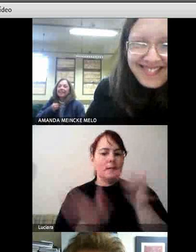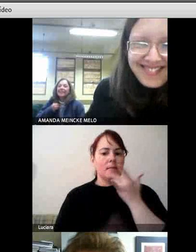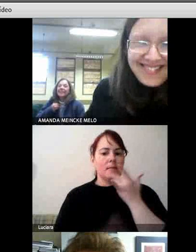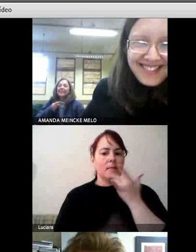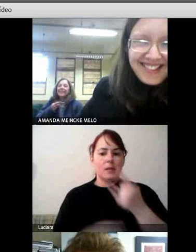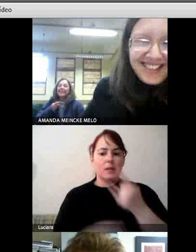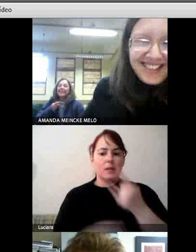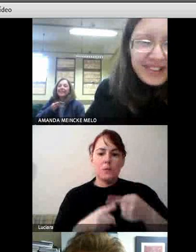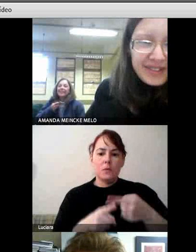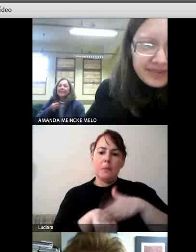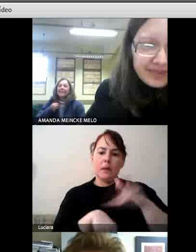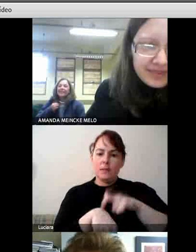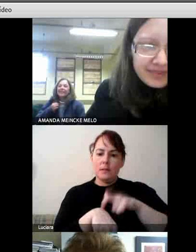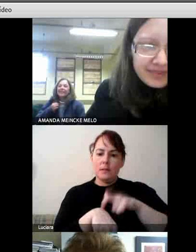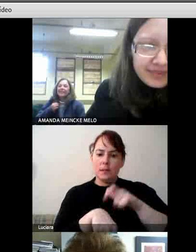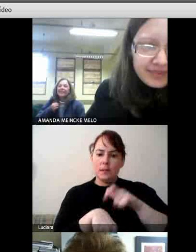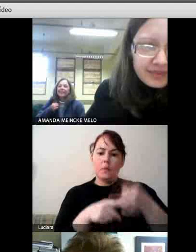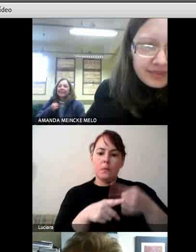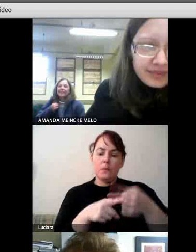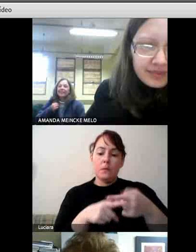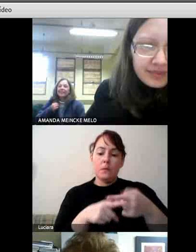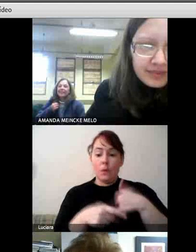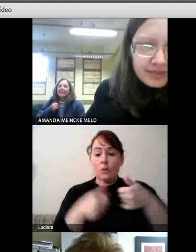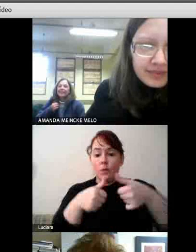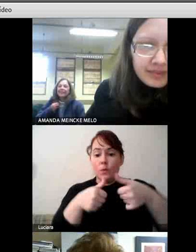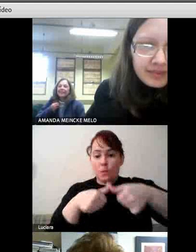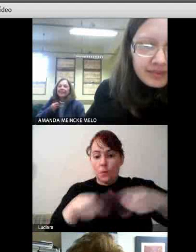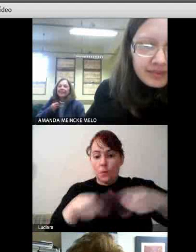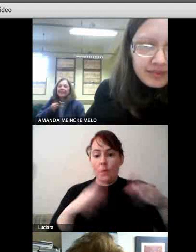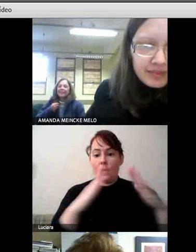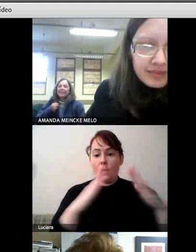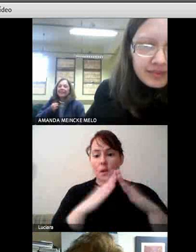escola. É por isso que a escola tem que mudar.